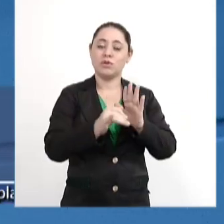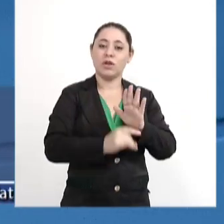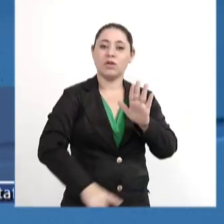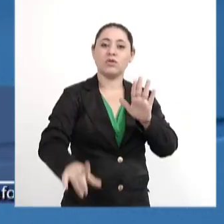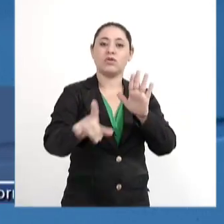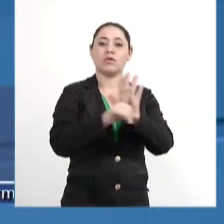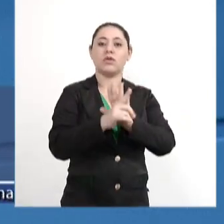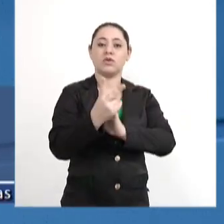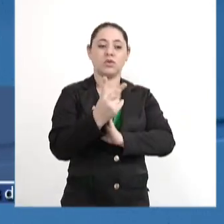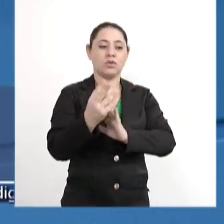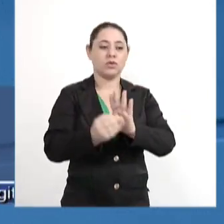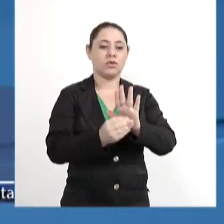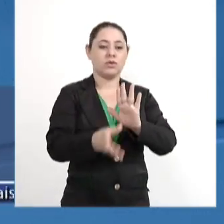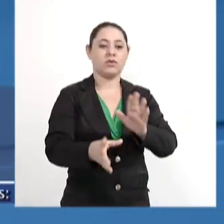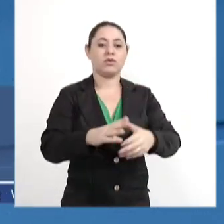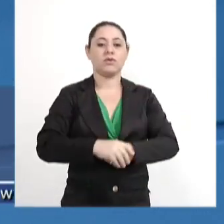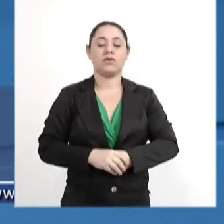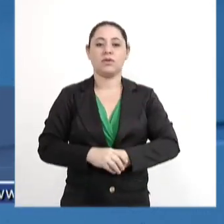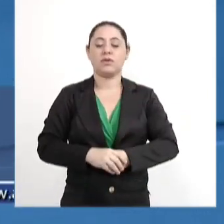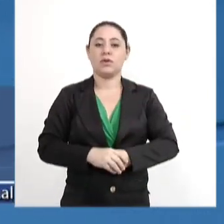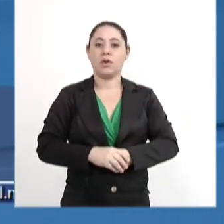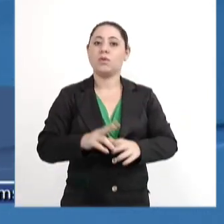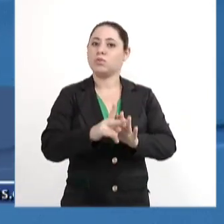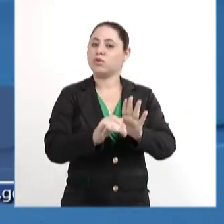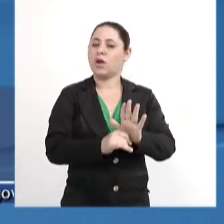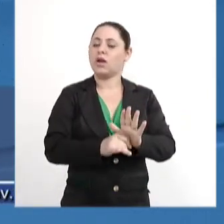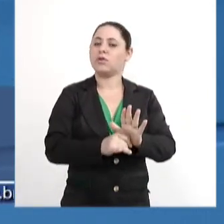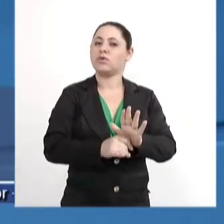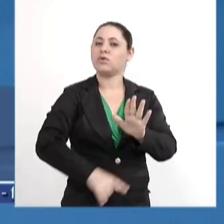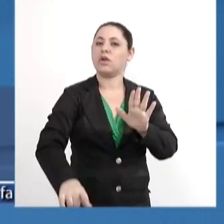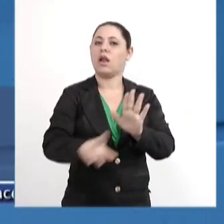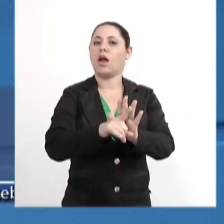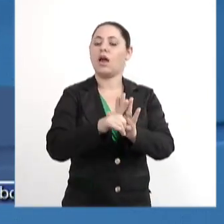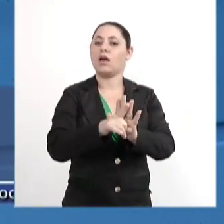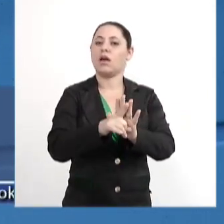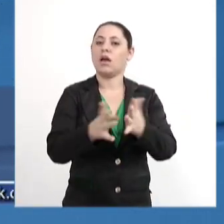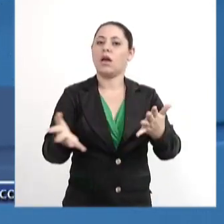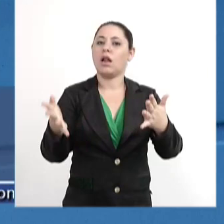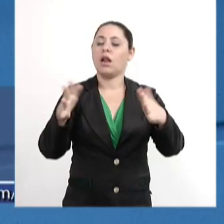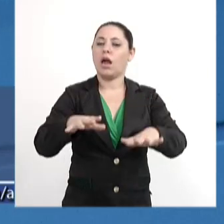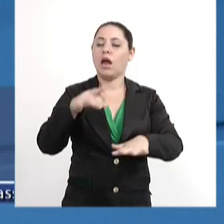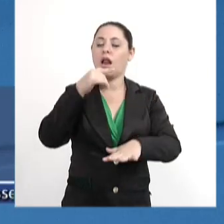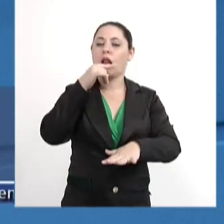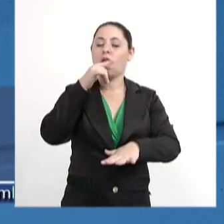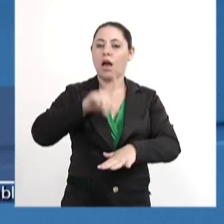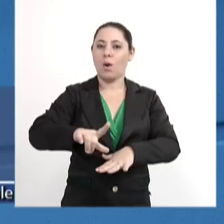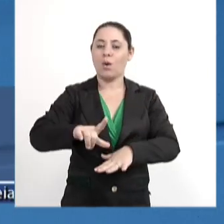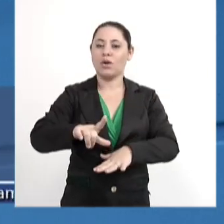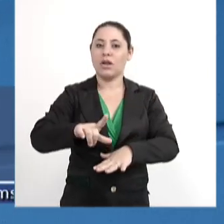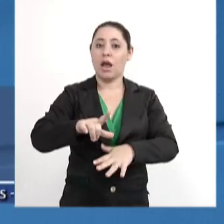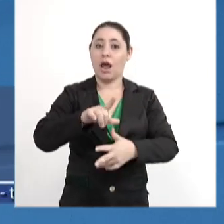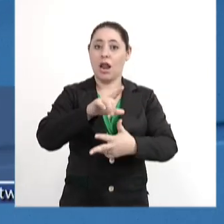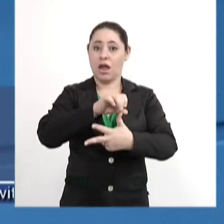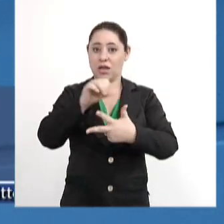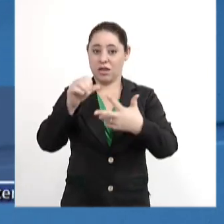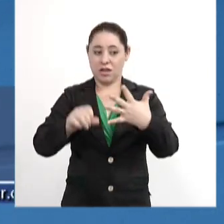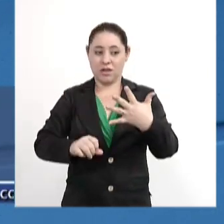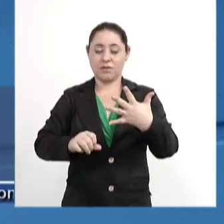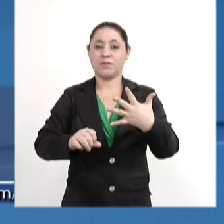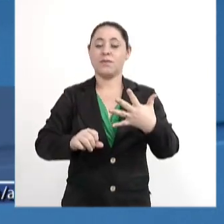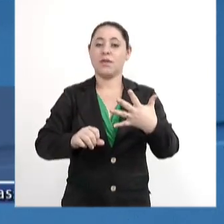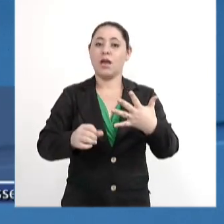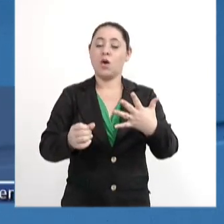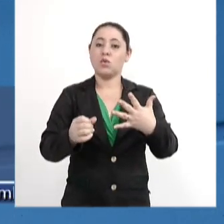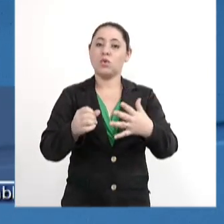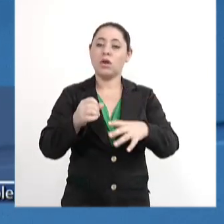lei e duas indicações. O projeto de lei que dispõe sobre a inclusão do tema Língua Brasileira de Sinais, Libras, nos